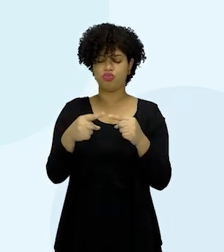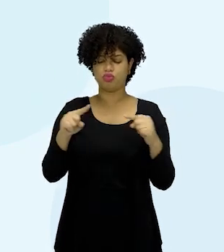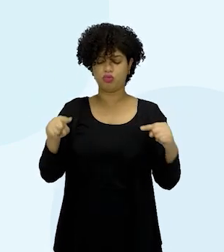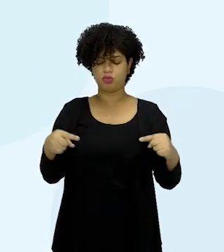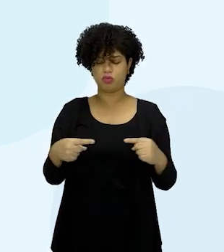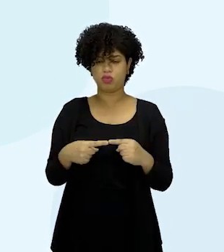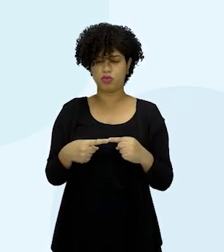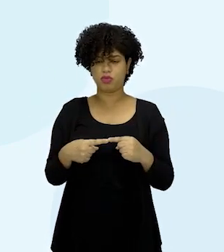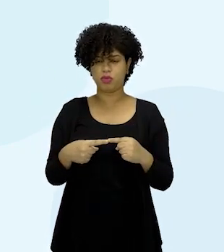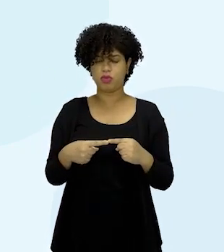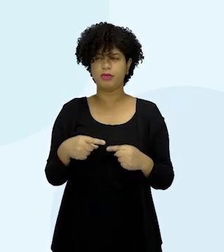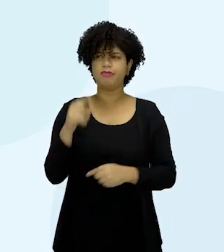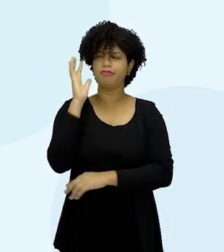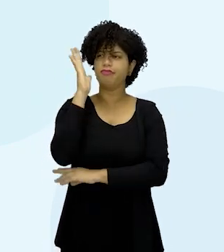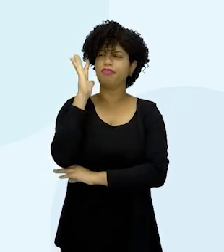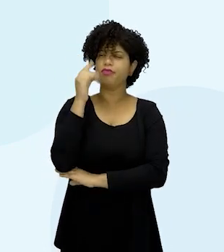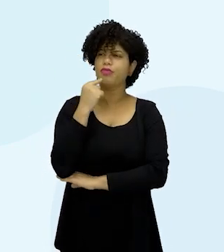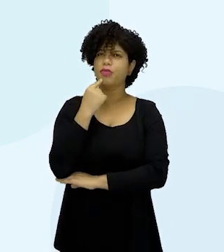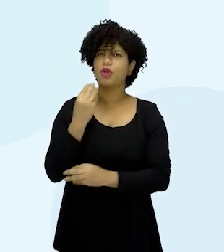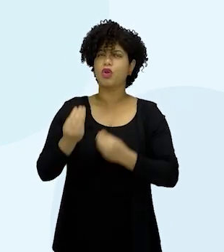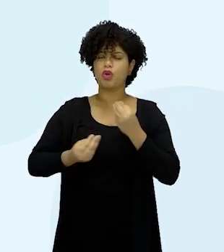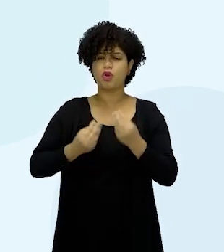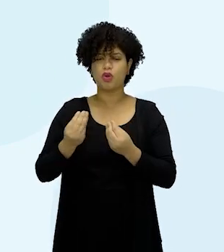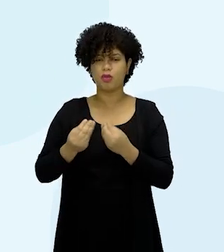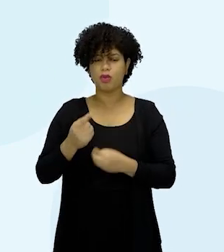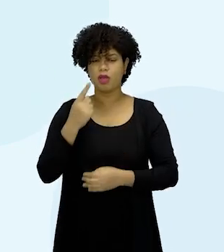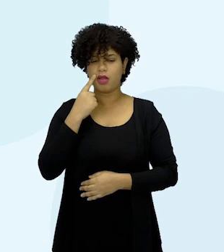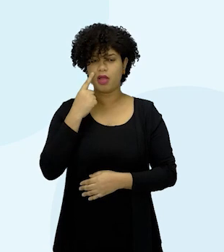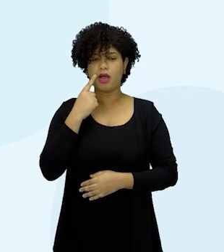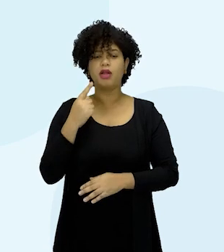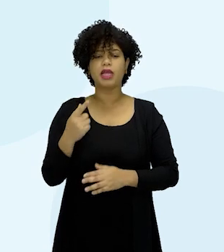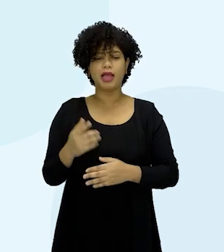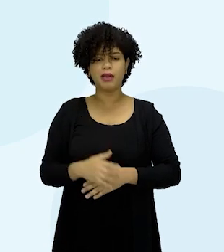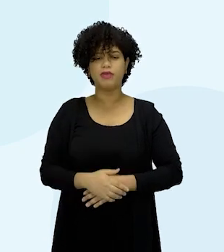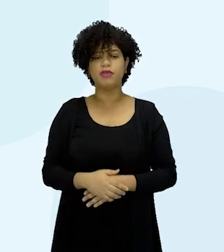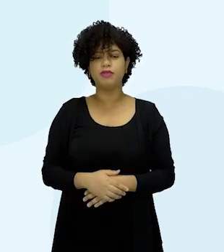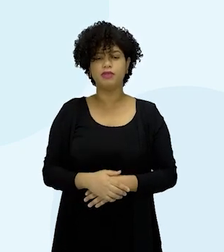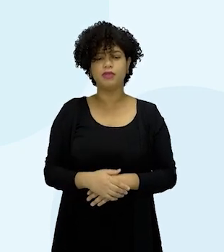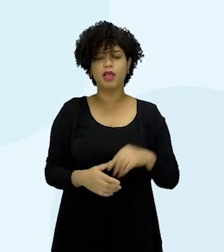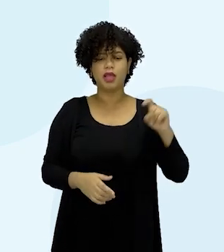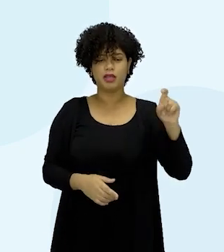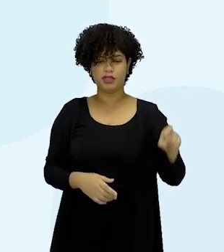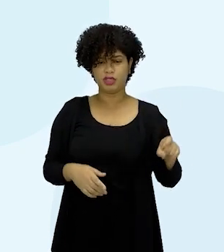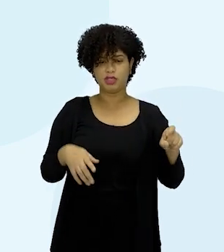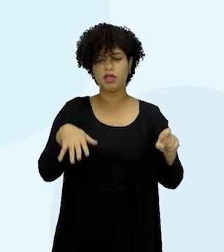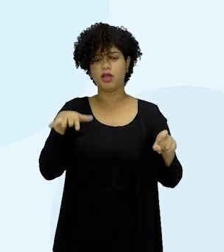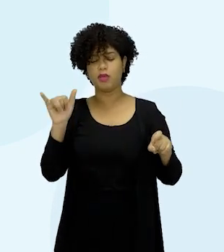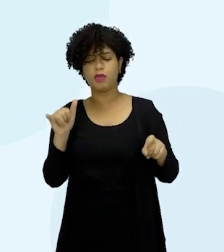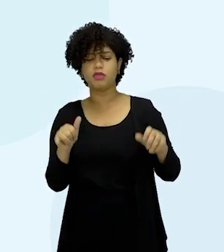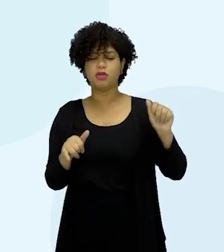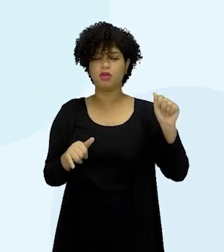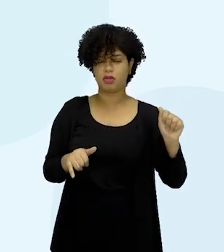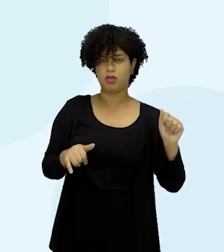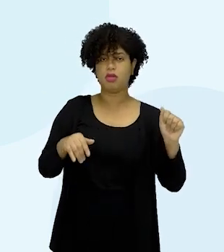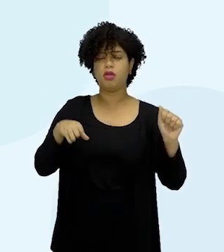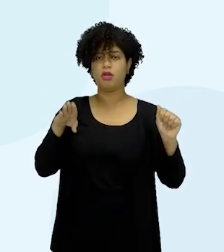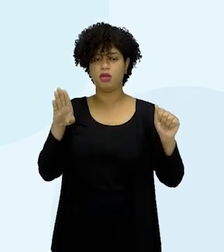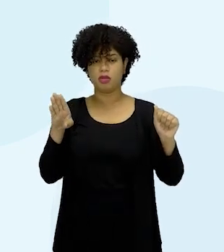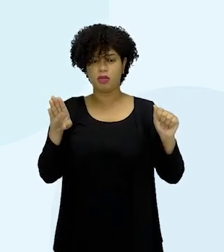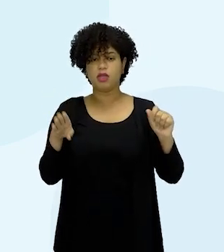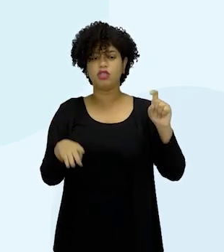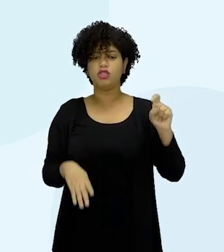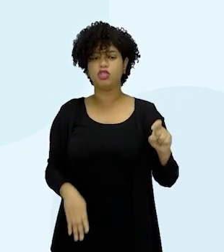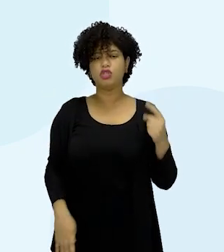formação. Professora, deixa eu ver se eu entendi. Eu vou ter valores de X no primeiro conjunto. Então, eu tenho aqui o conjunto A com